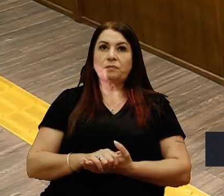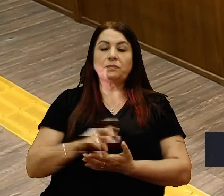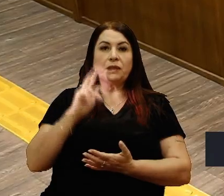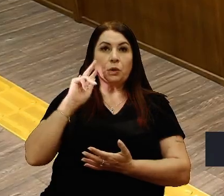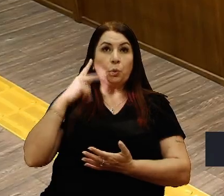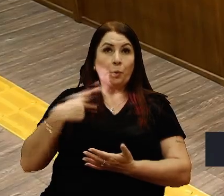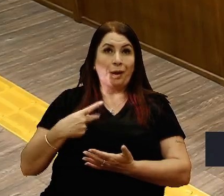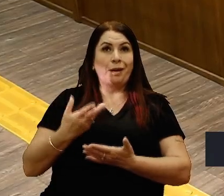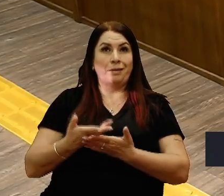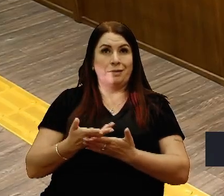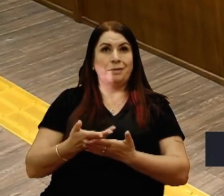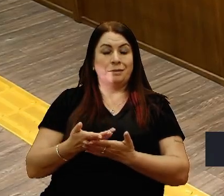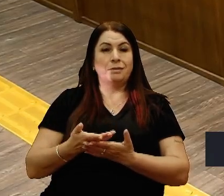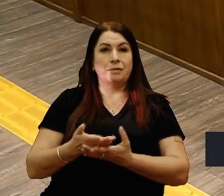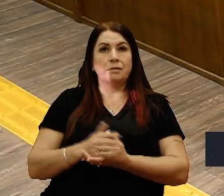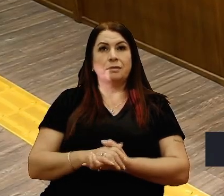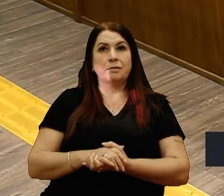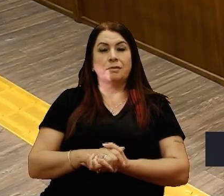reconhece